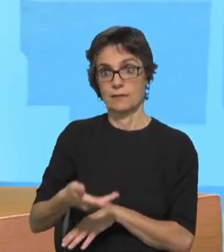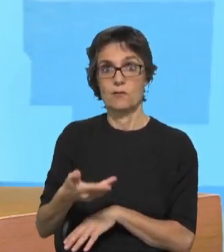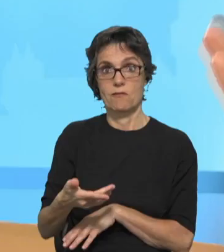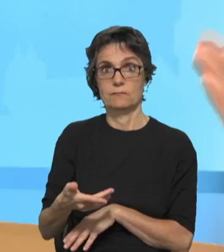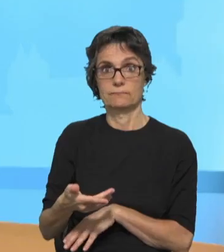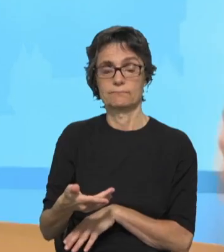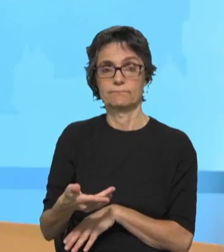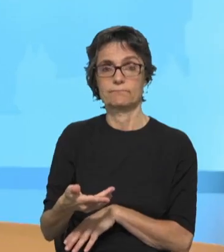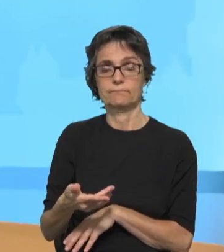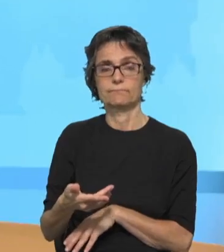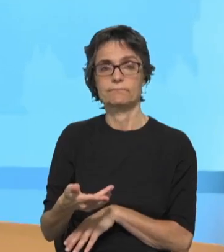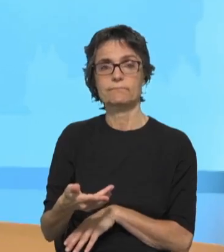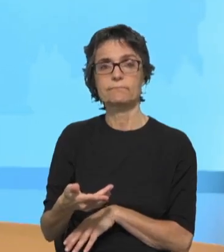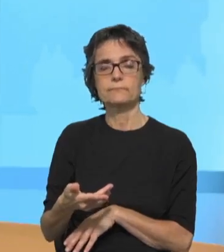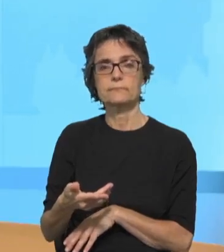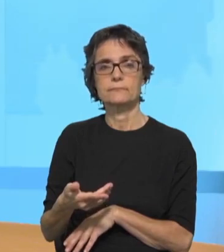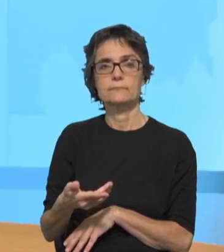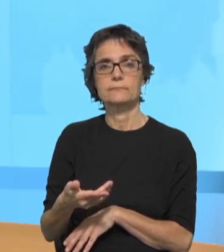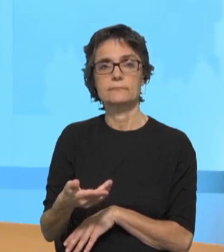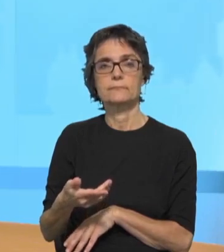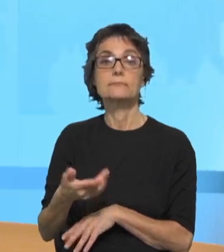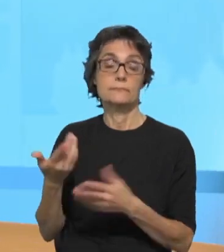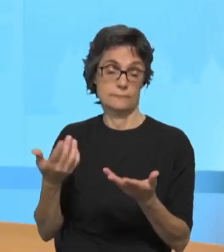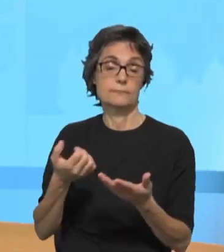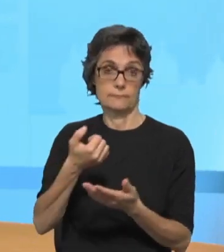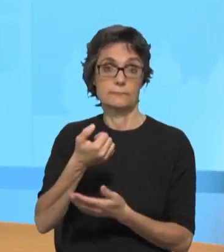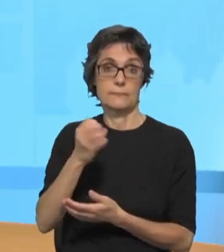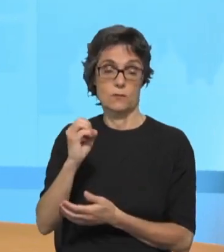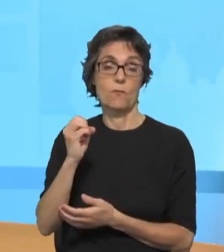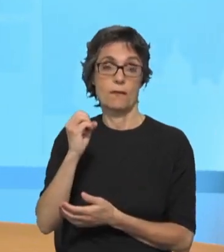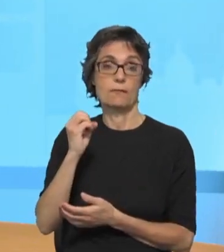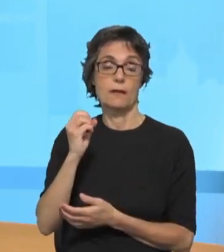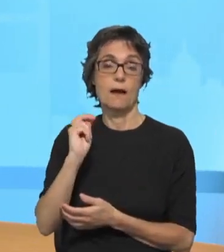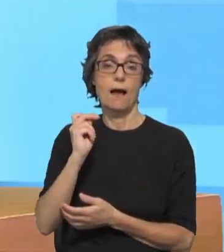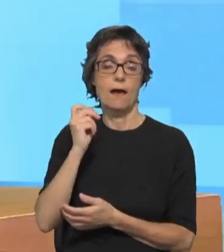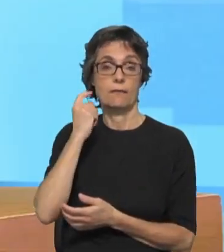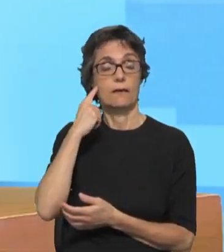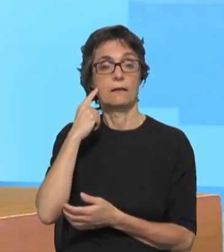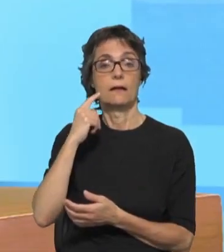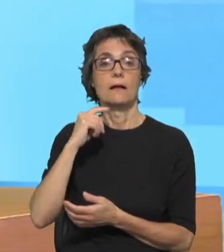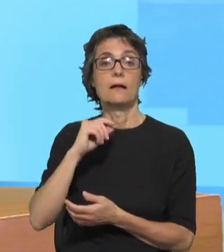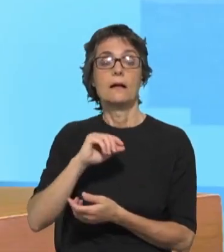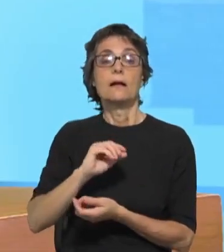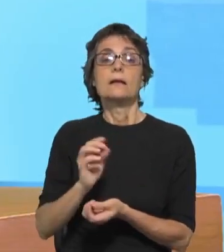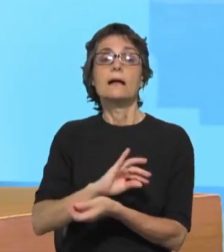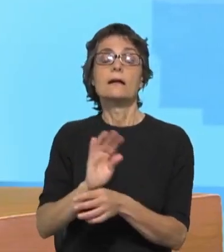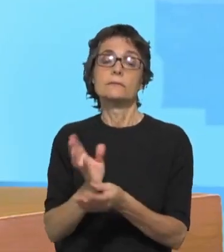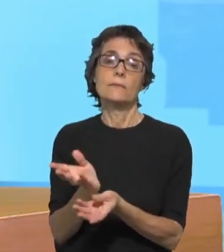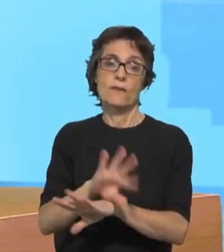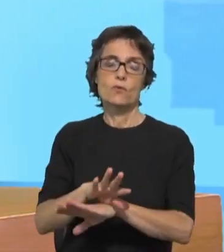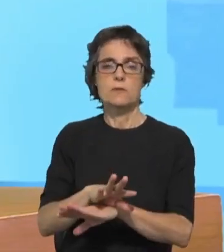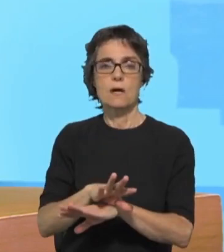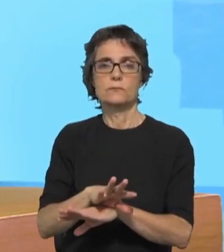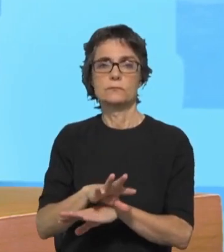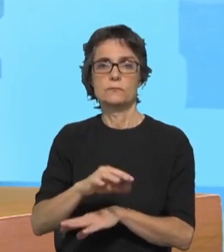enfim, no contexto destes 50 anos da Revolução dos Cravos, a Maria de Lourdes Pintacilgo,